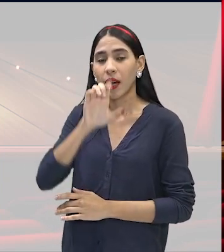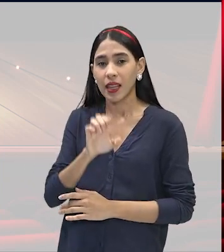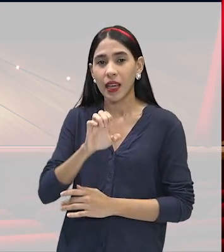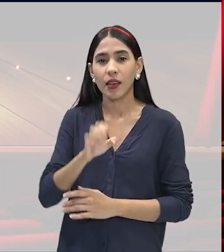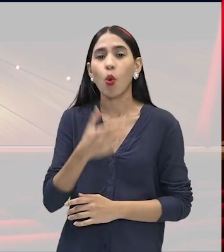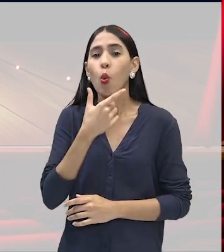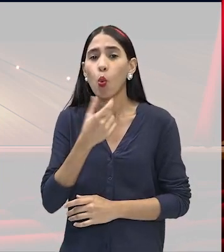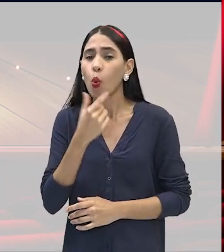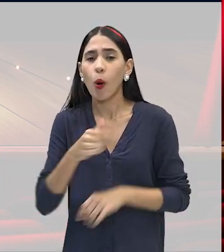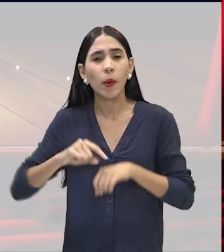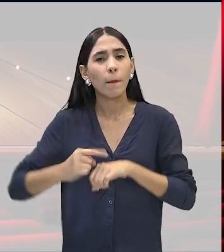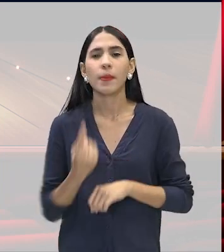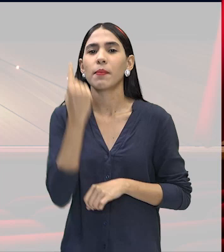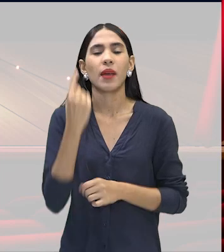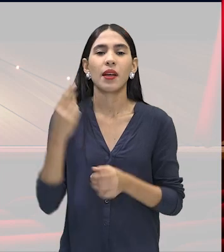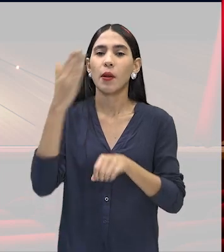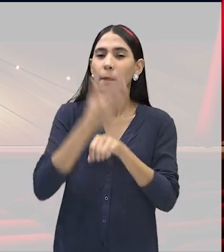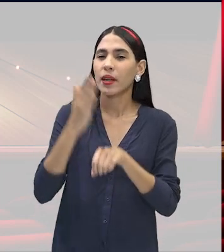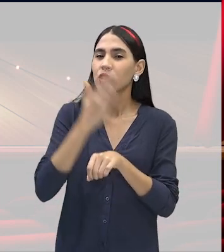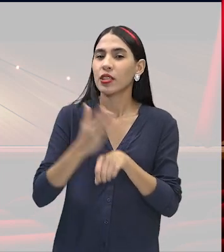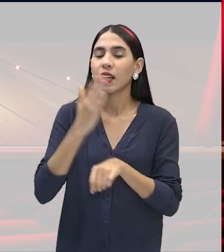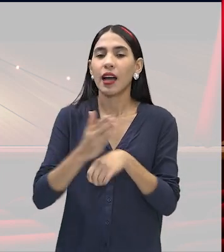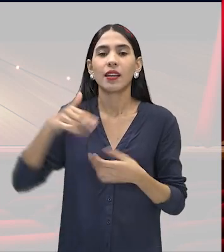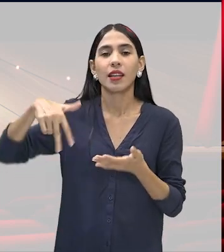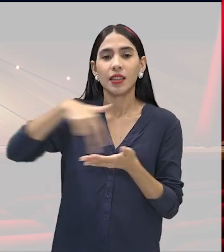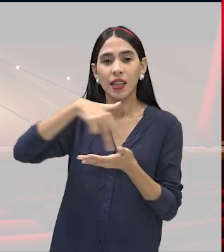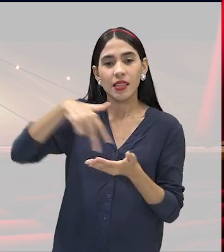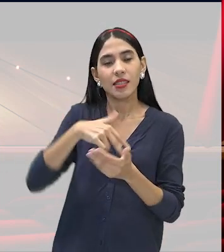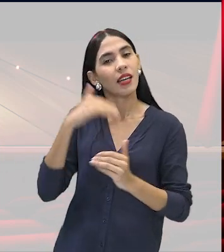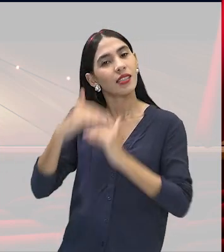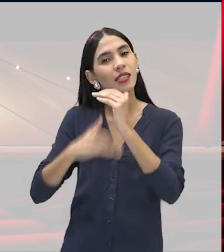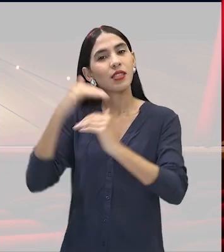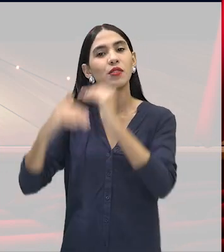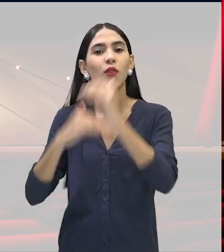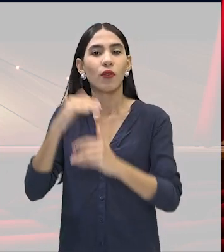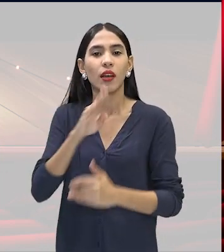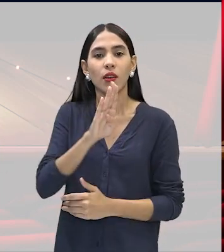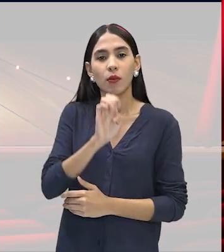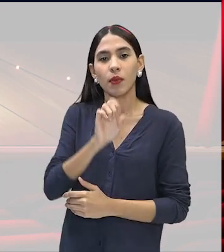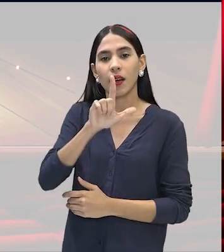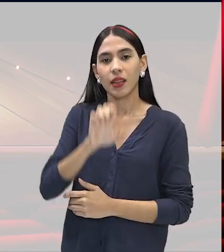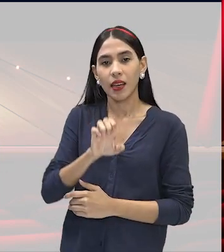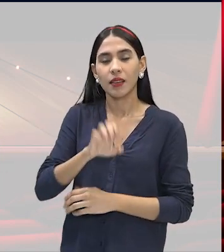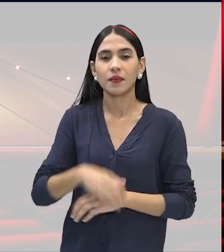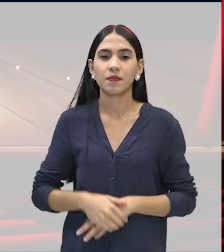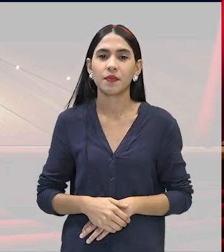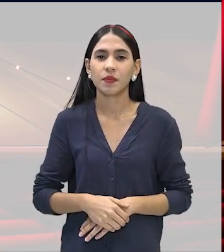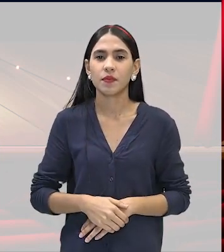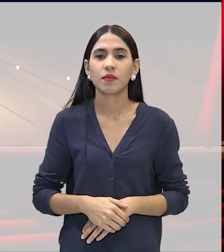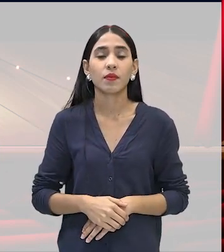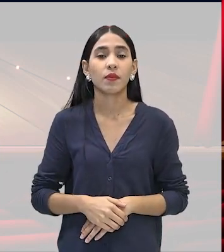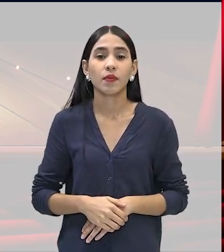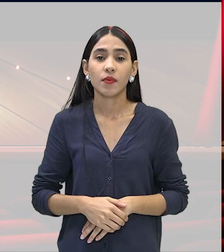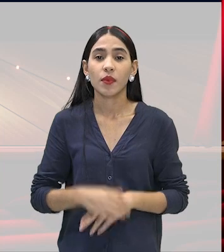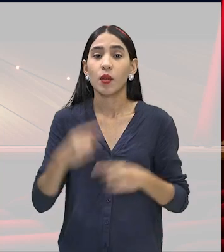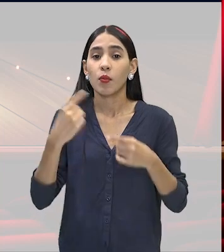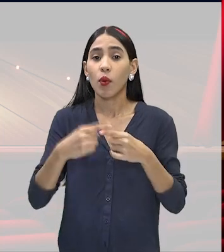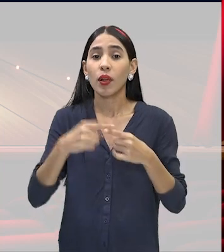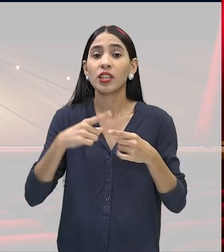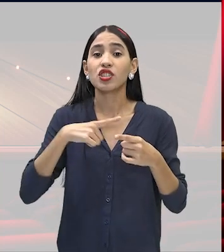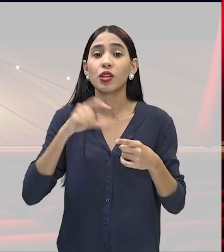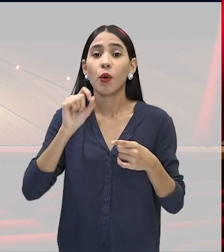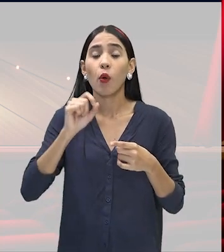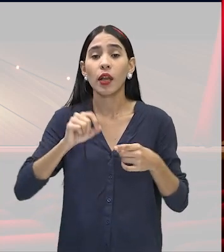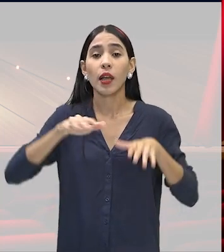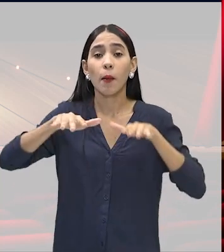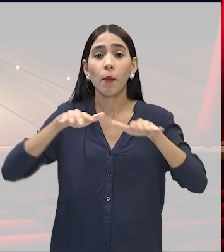primeiros a praticar, a dançar, a desenvolver o balé. Tudo por conta do quê? Dos movimentos, que